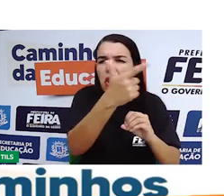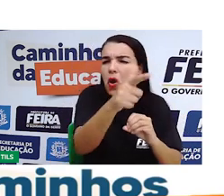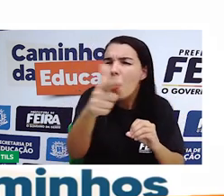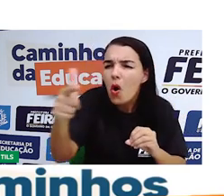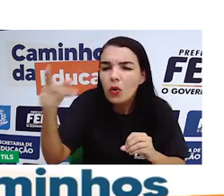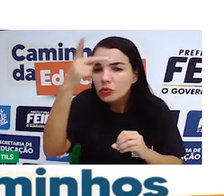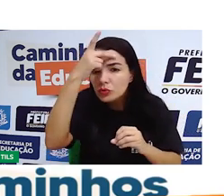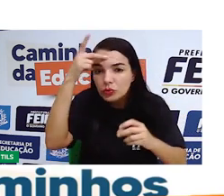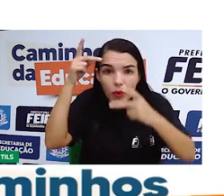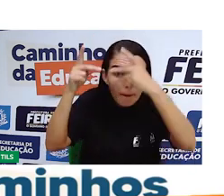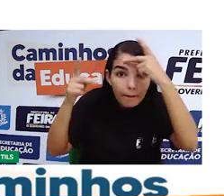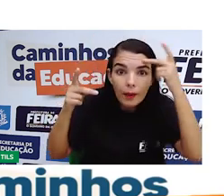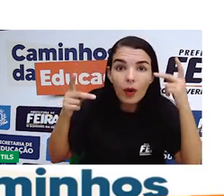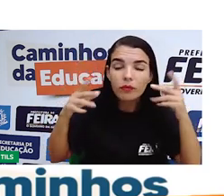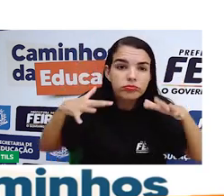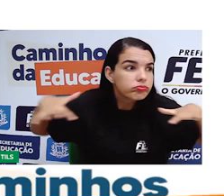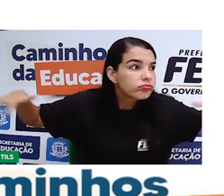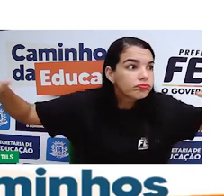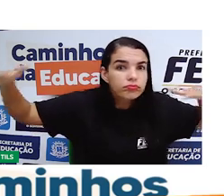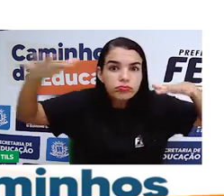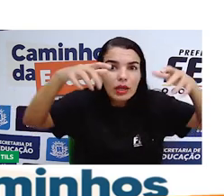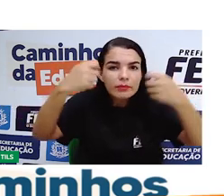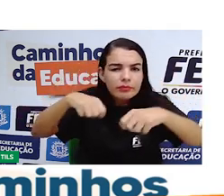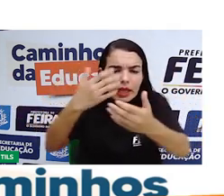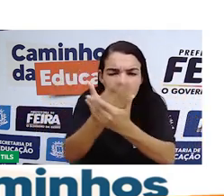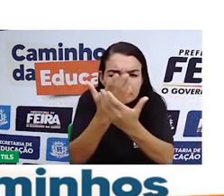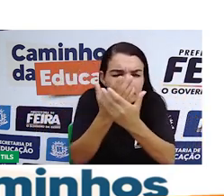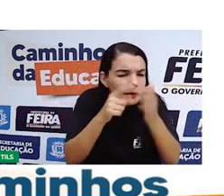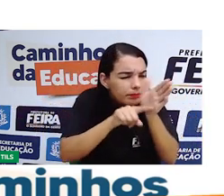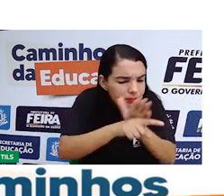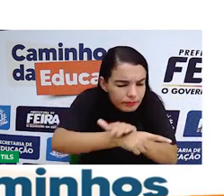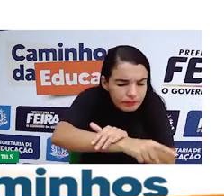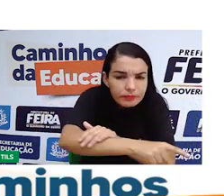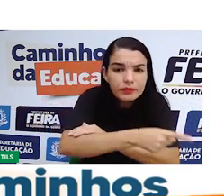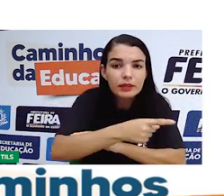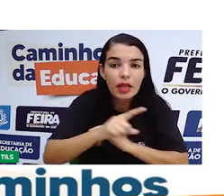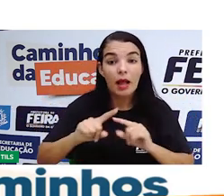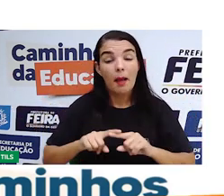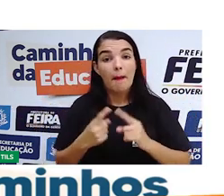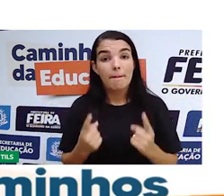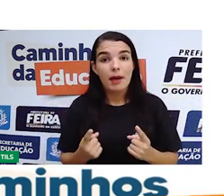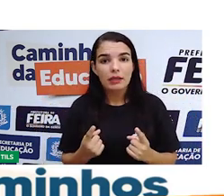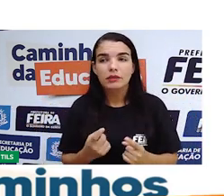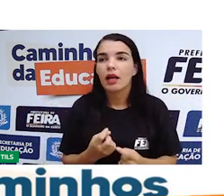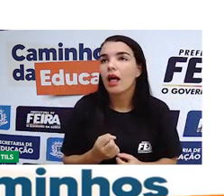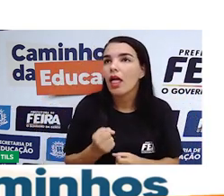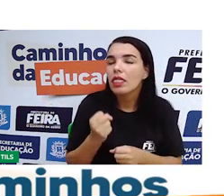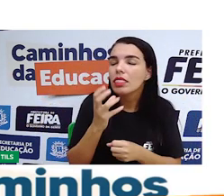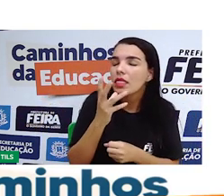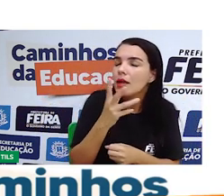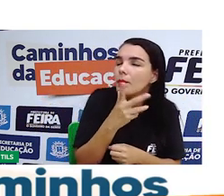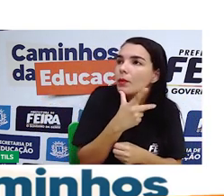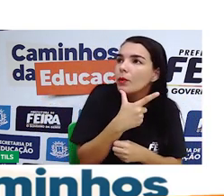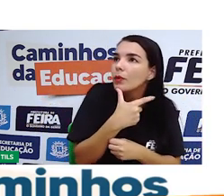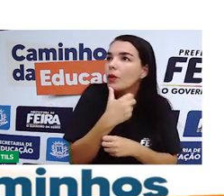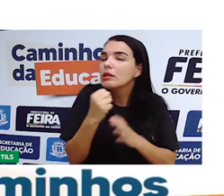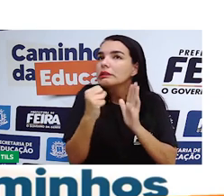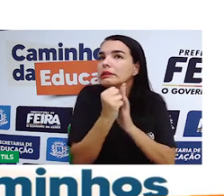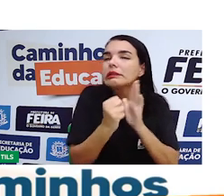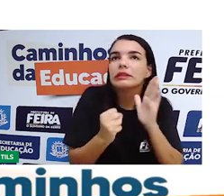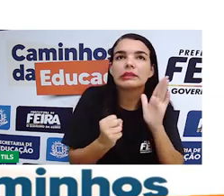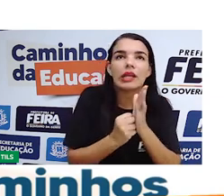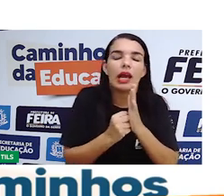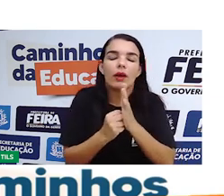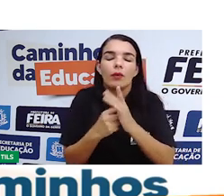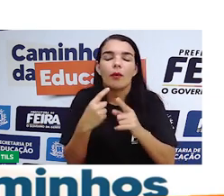desenvolveram sistemas para monitorar essas mudanças. Mesmo assim, demorou séculos para descobrirmos a